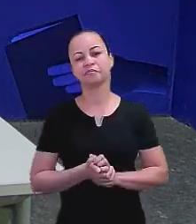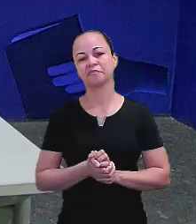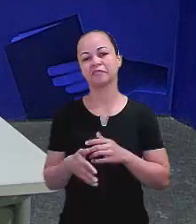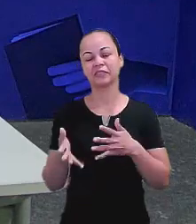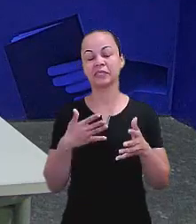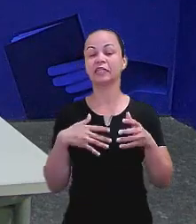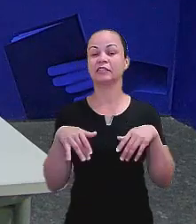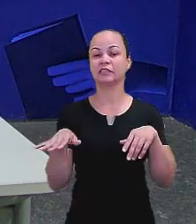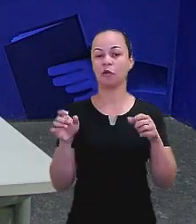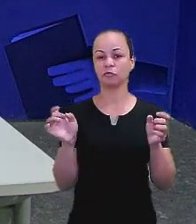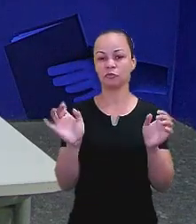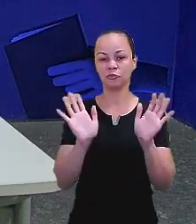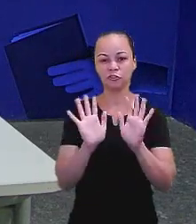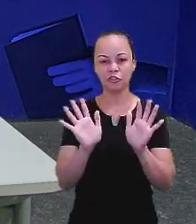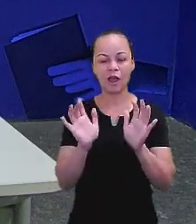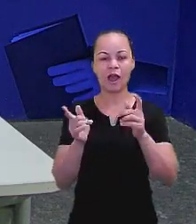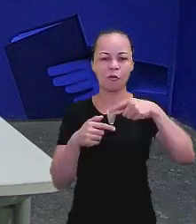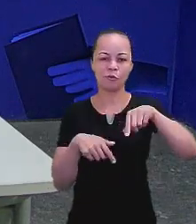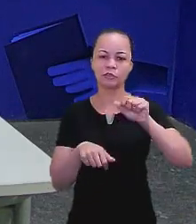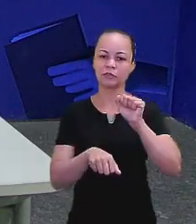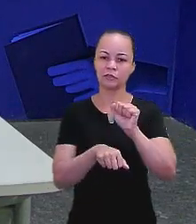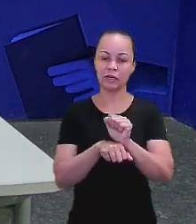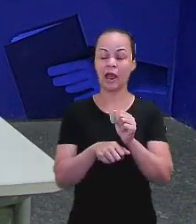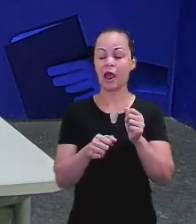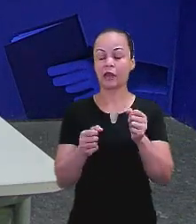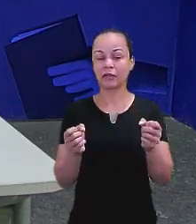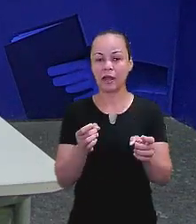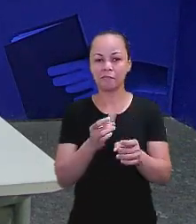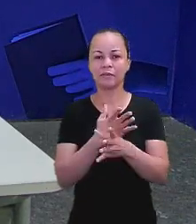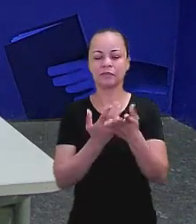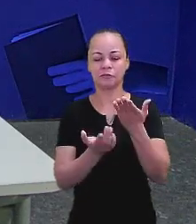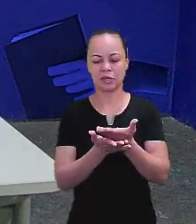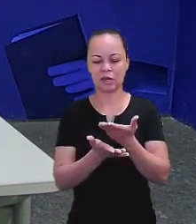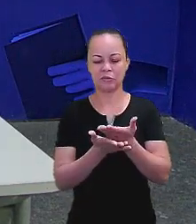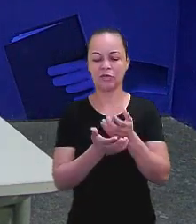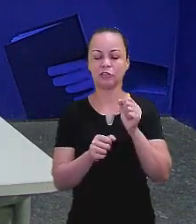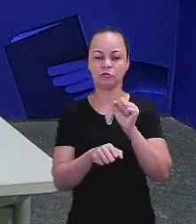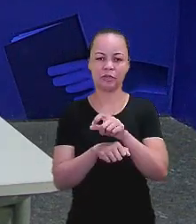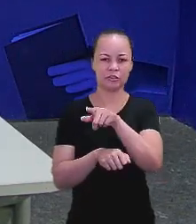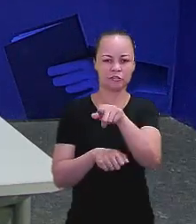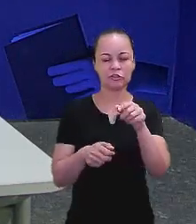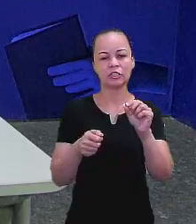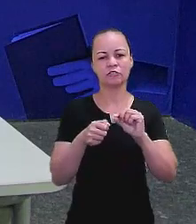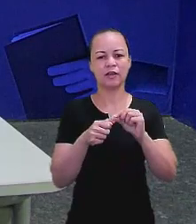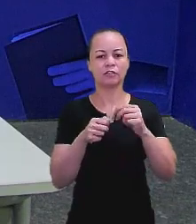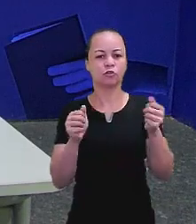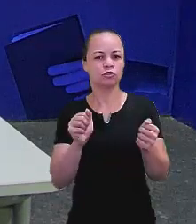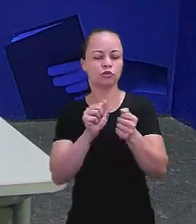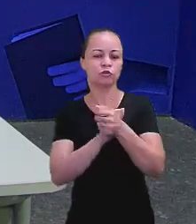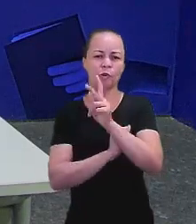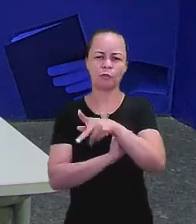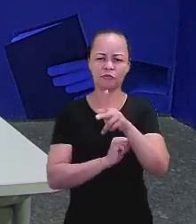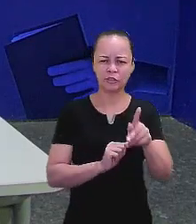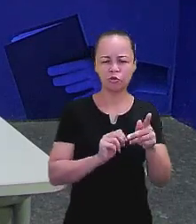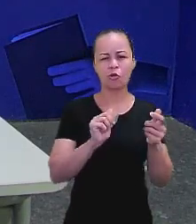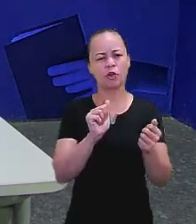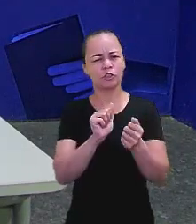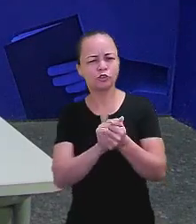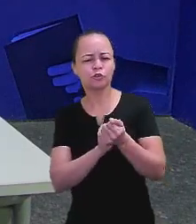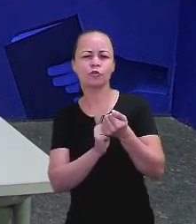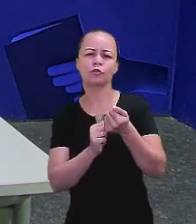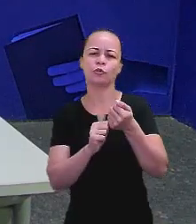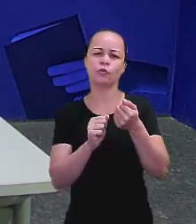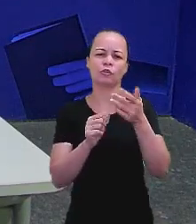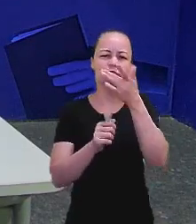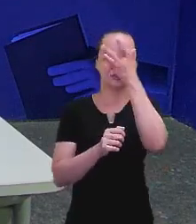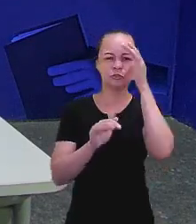pessoal, por hoje é só. Espero que vocês façam o boneco de neve aí com a professora, com a com a sua mãe, com seus responsáveis,